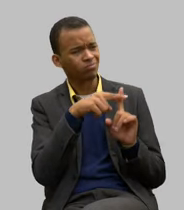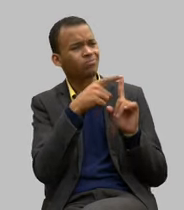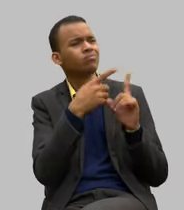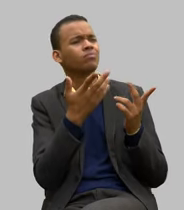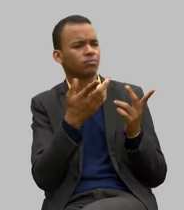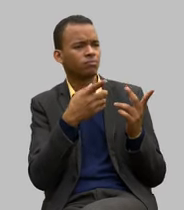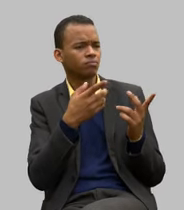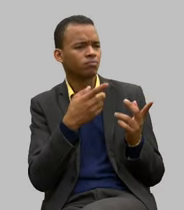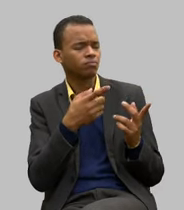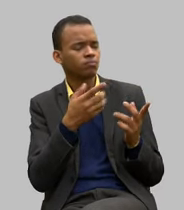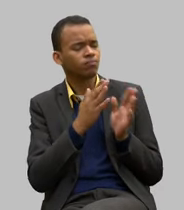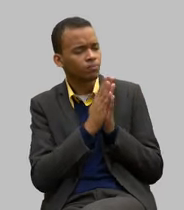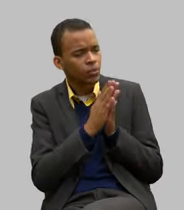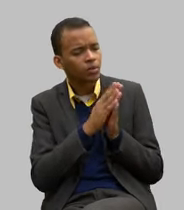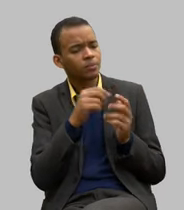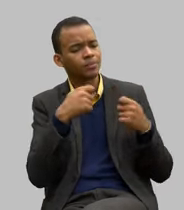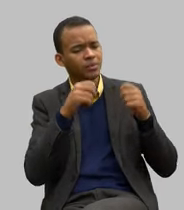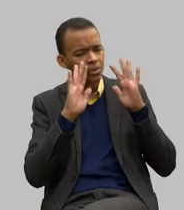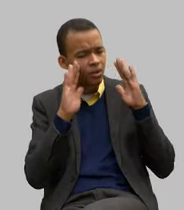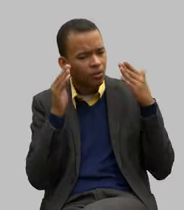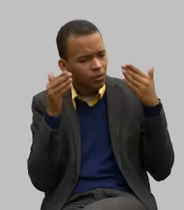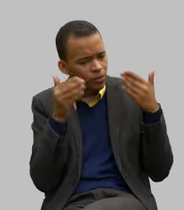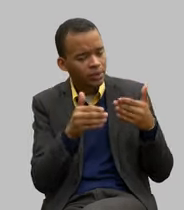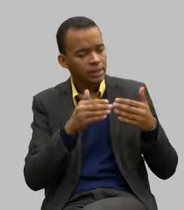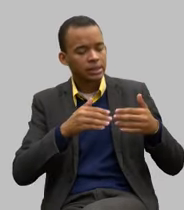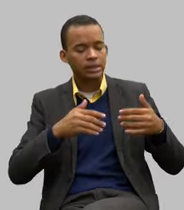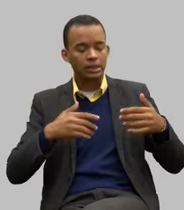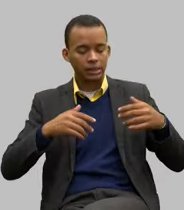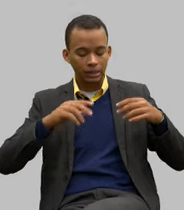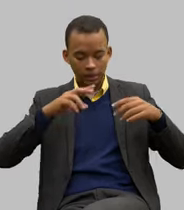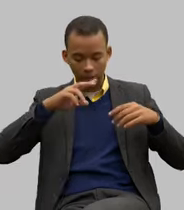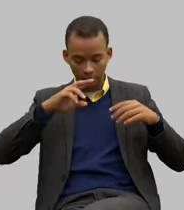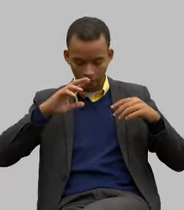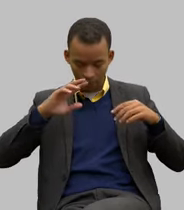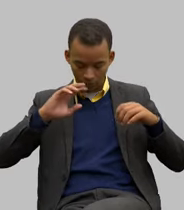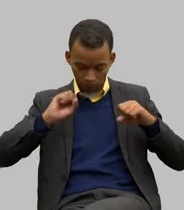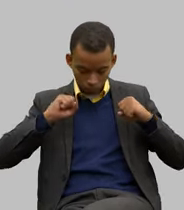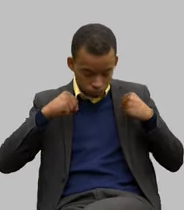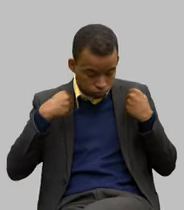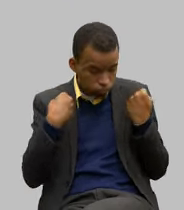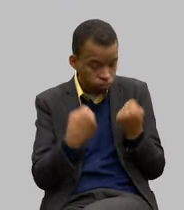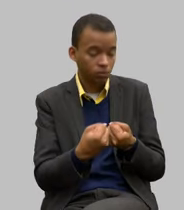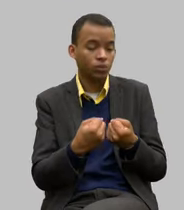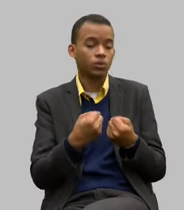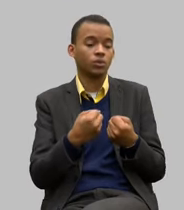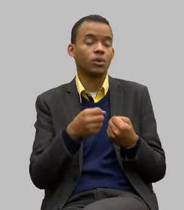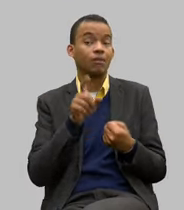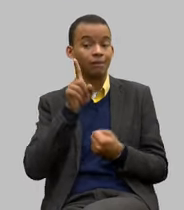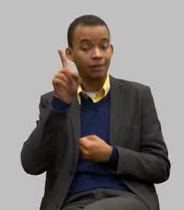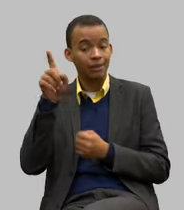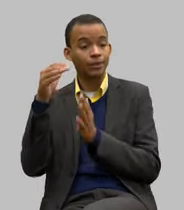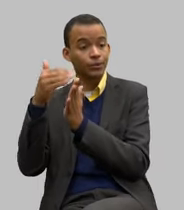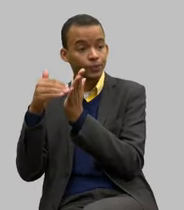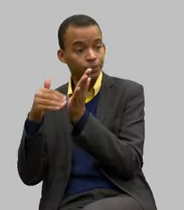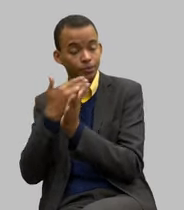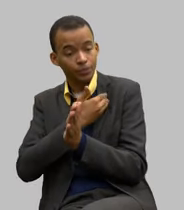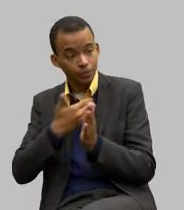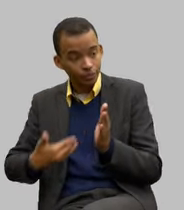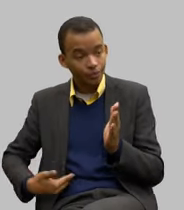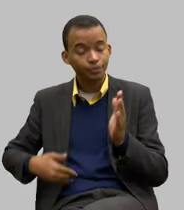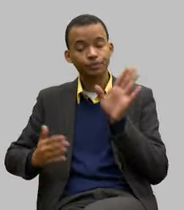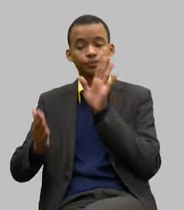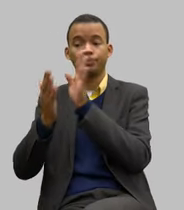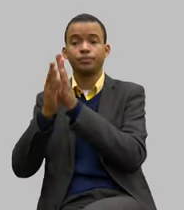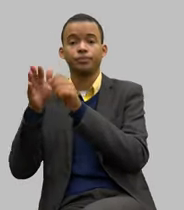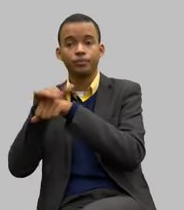apelo que o senhor dedique mais um pouquinho da energia do Senhor do Tempo do senhor para bater a porta do secretário de governo para bater a porta